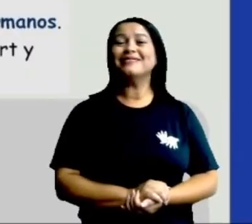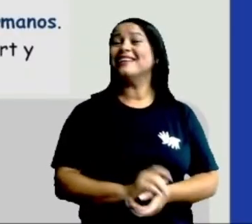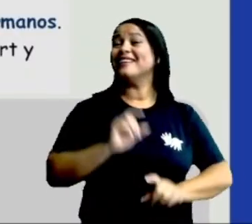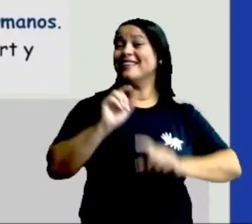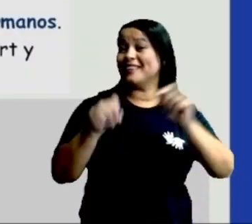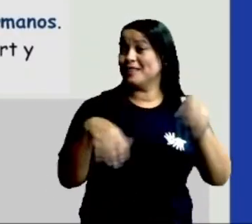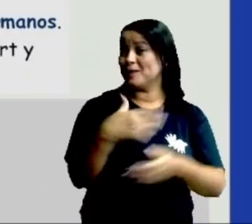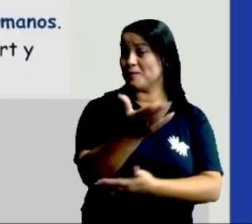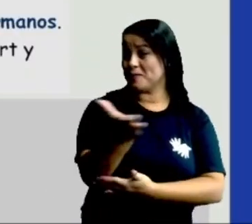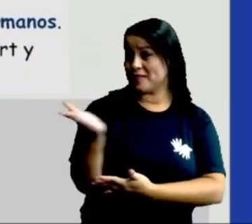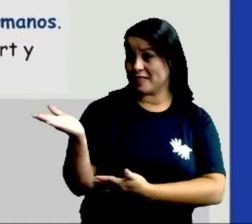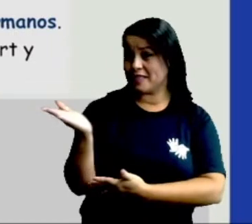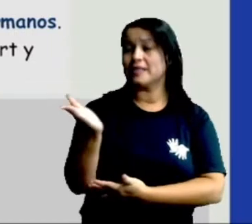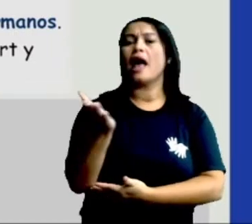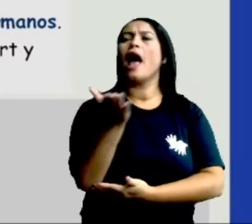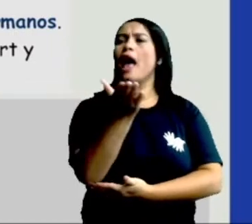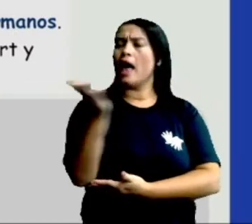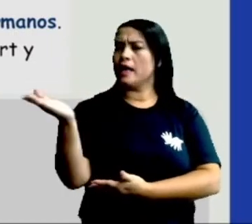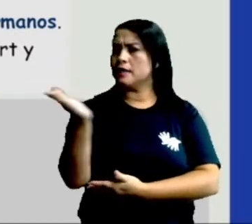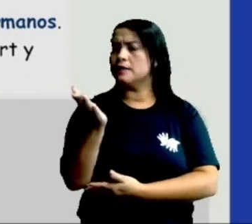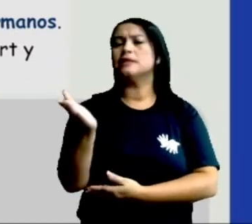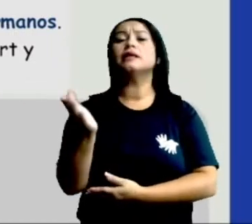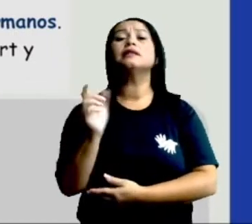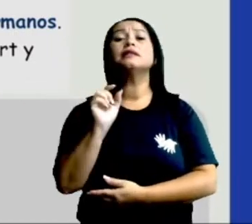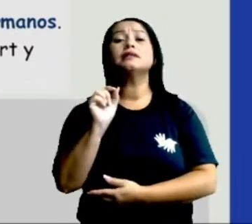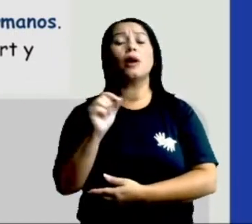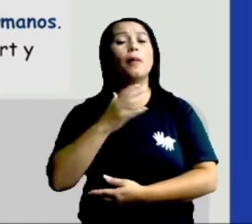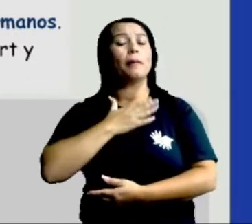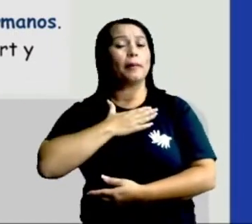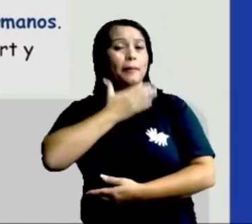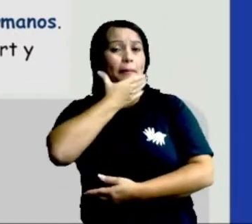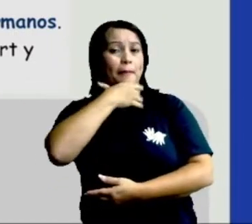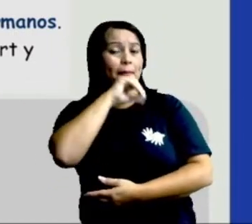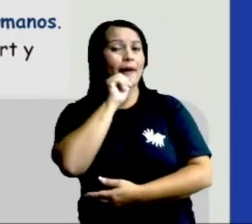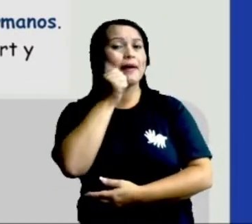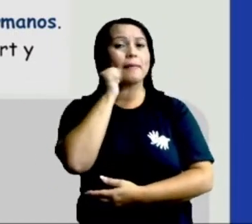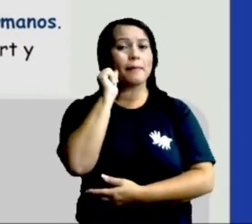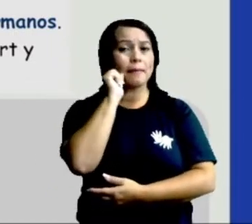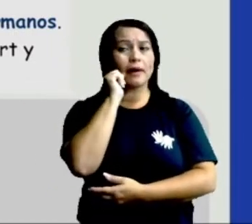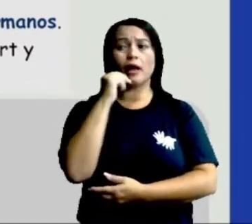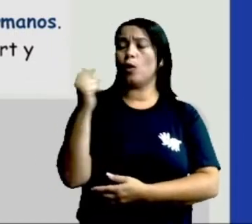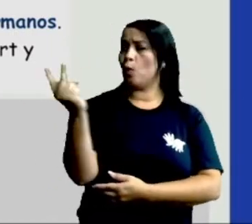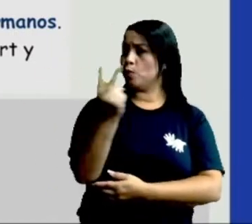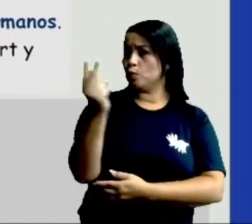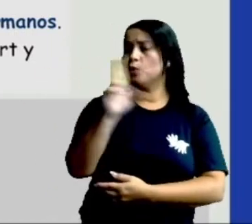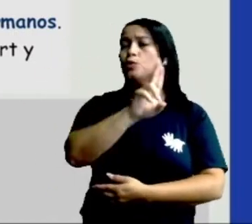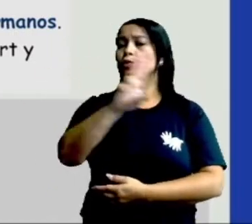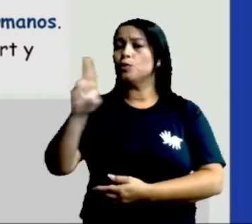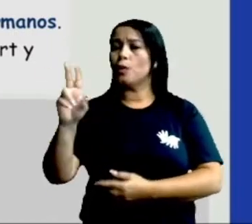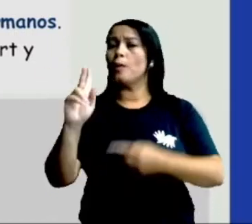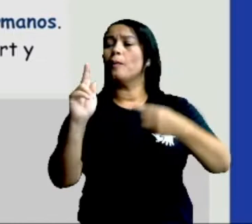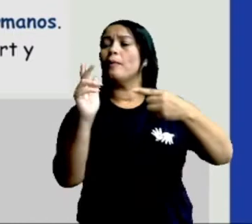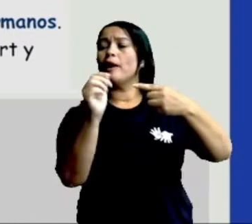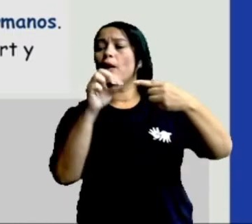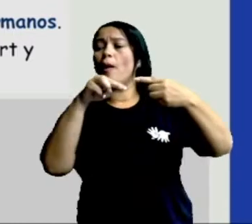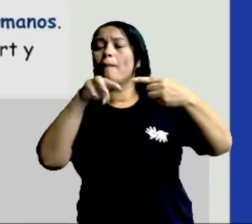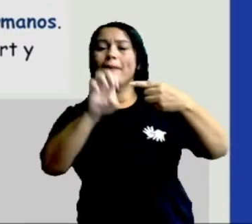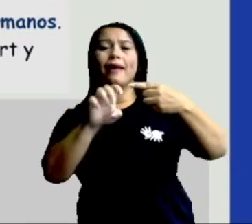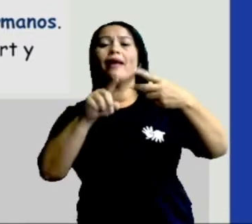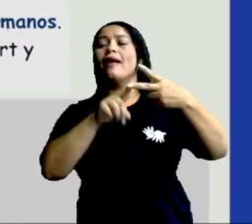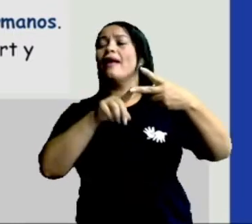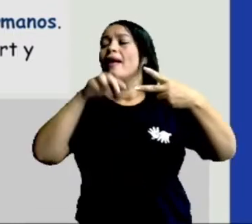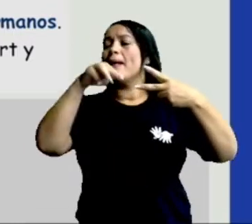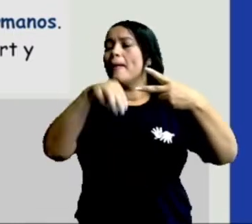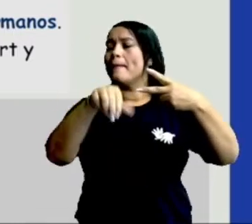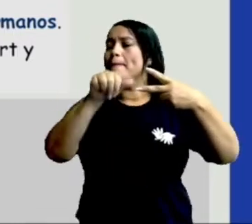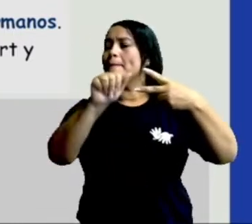son estos? Estos son mis padres. Ellos se llaman Homer e Marge, certo? Então,